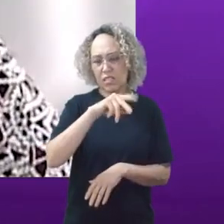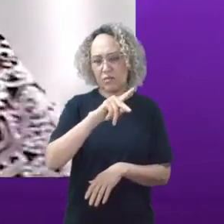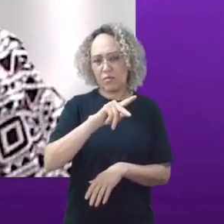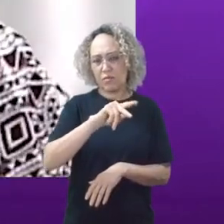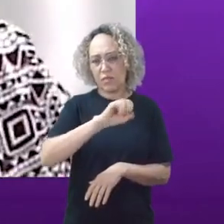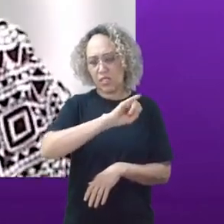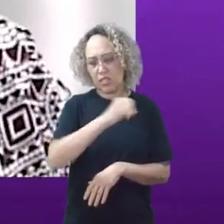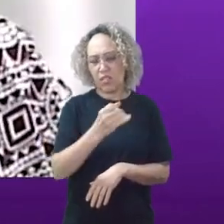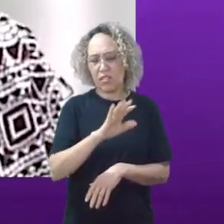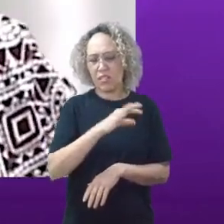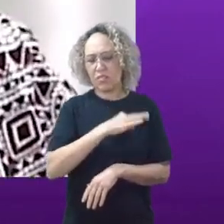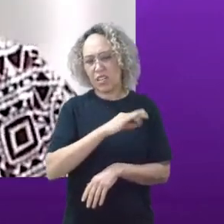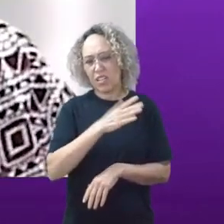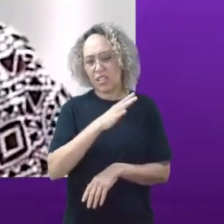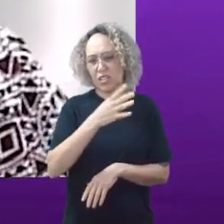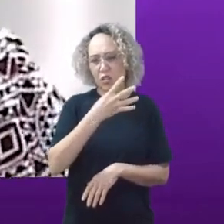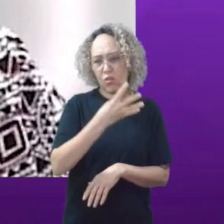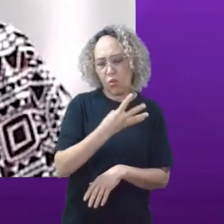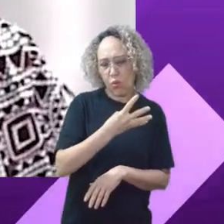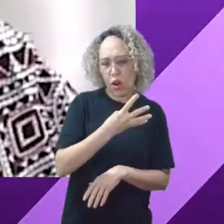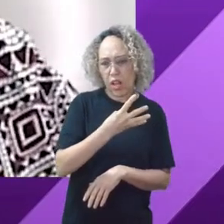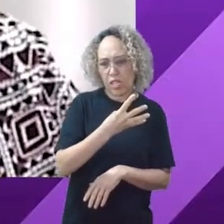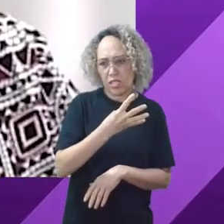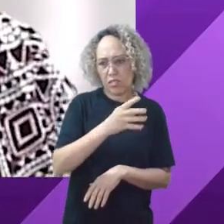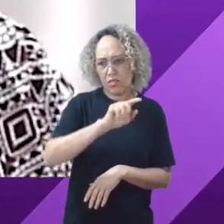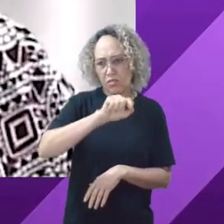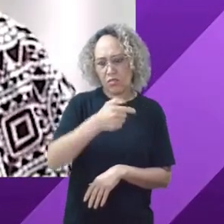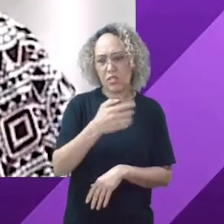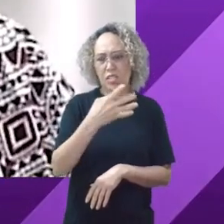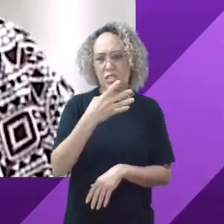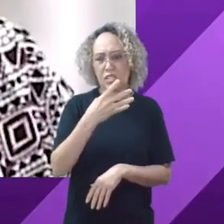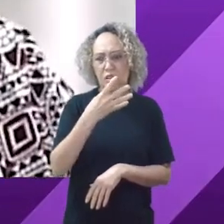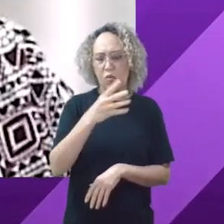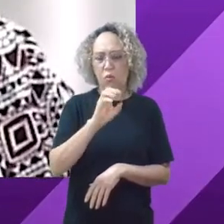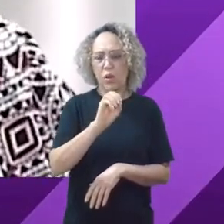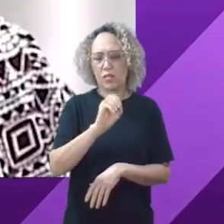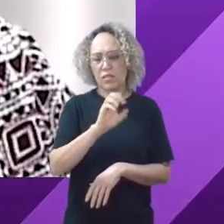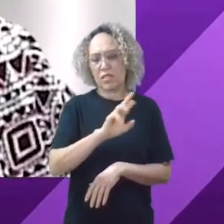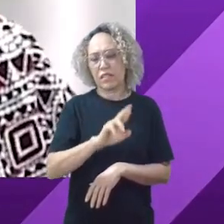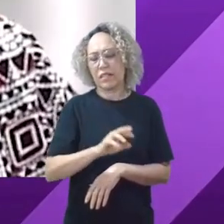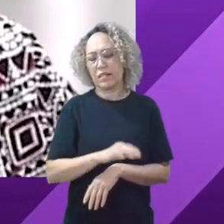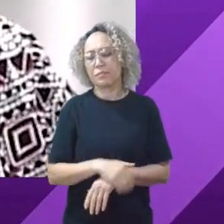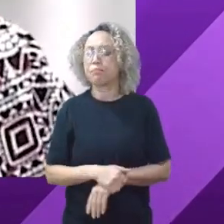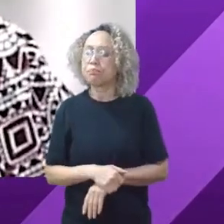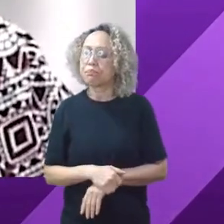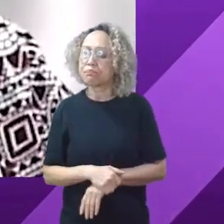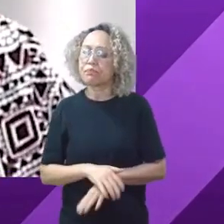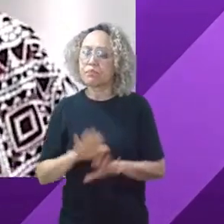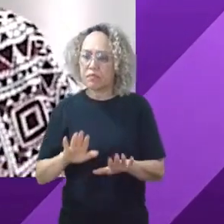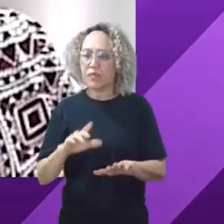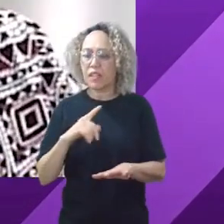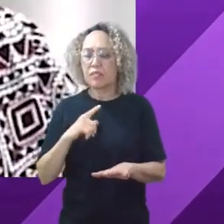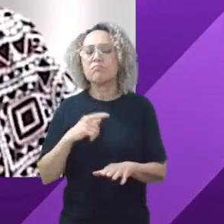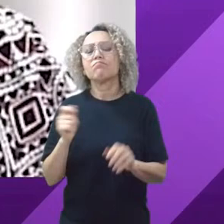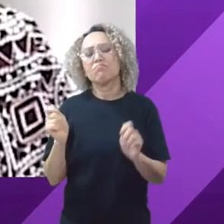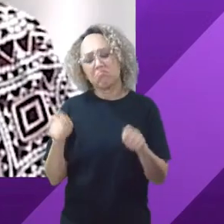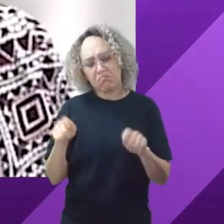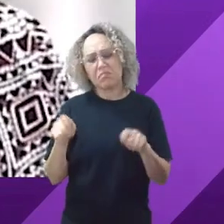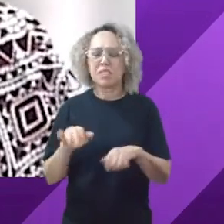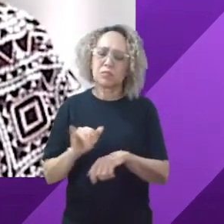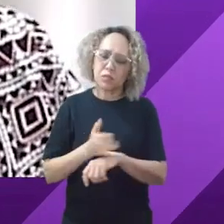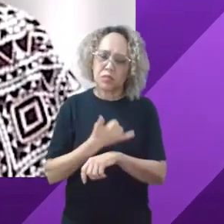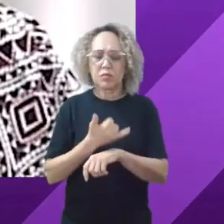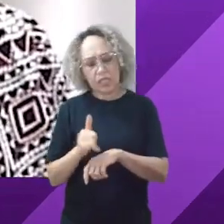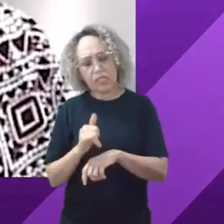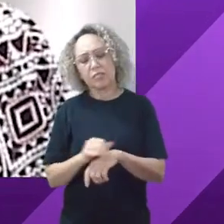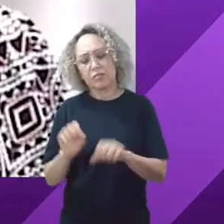4.400. Isso é só para mostrar que existem possibilidades, sim, mas essas possibilidades